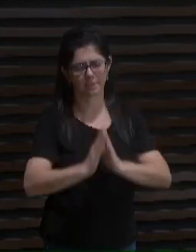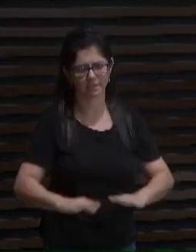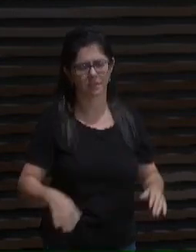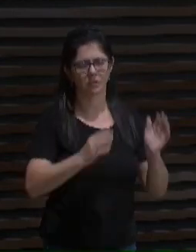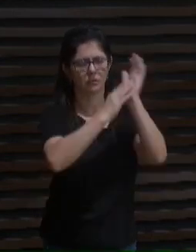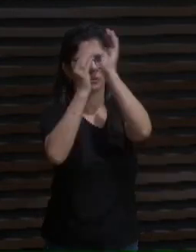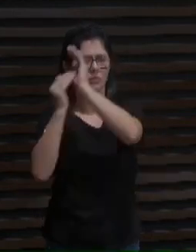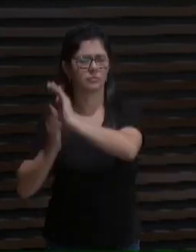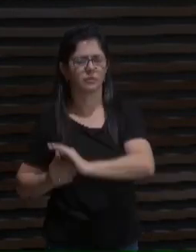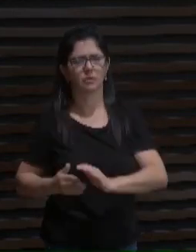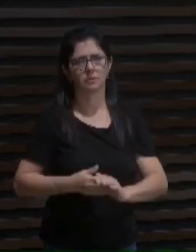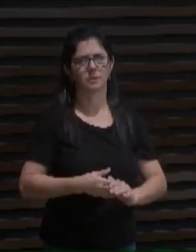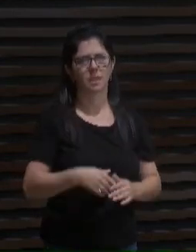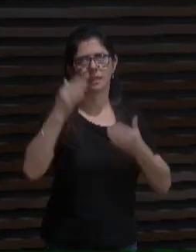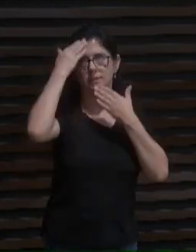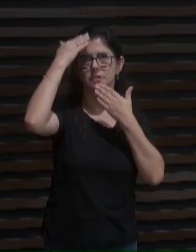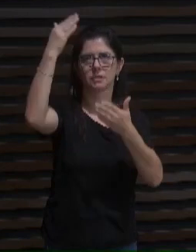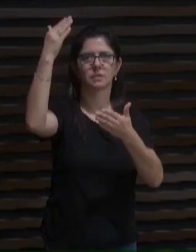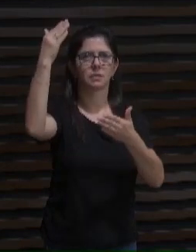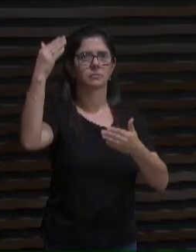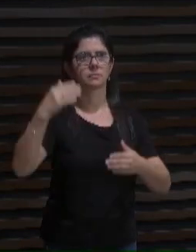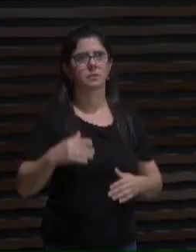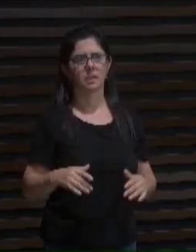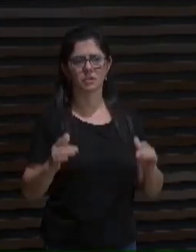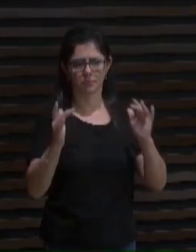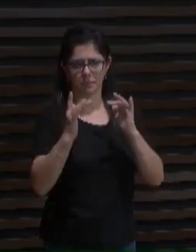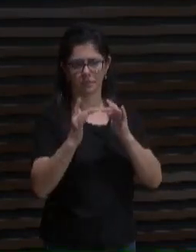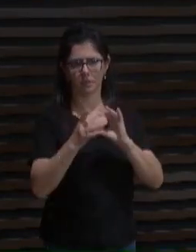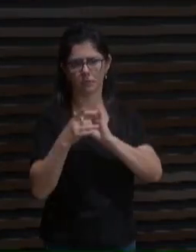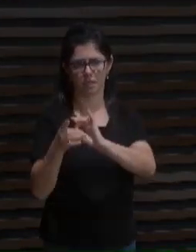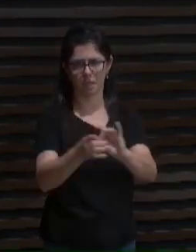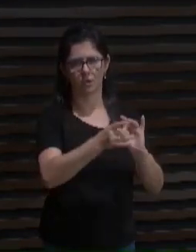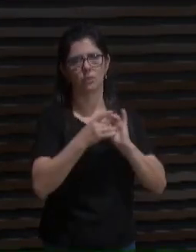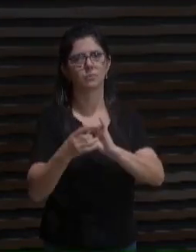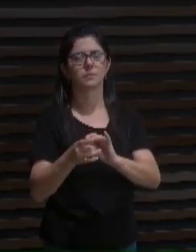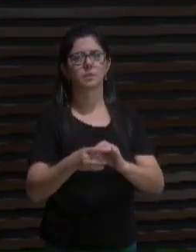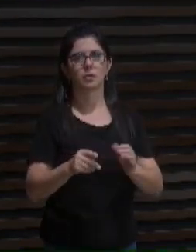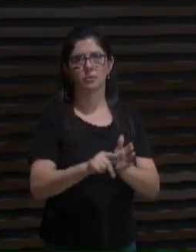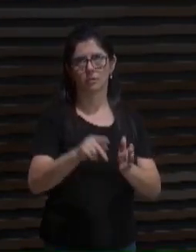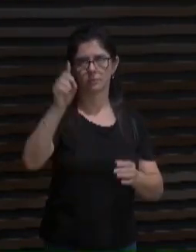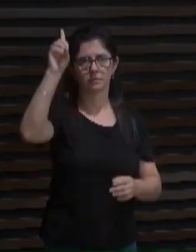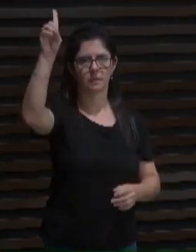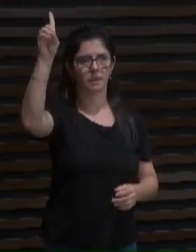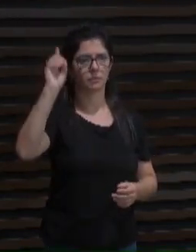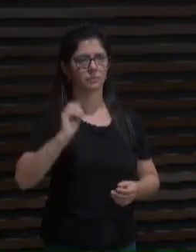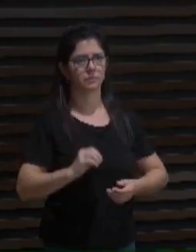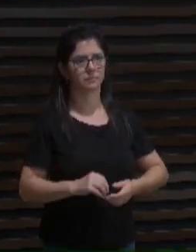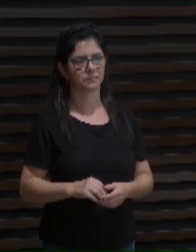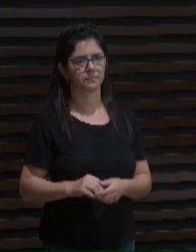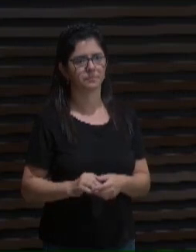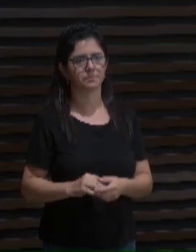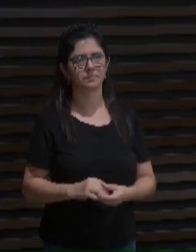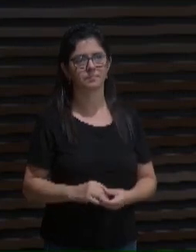ou seja, a intimidade com o próprio Deus. Vamos ver aqui Filipenses 4:6, é um texto bem conhecido da